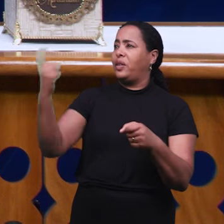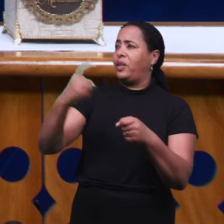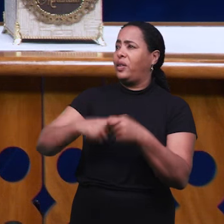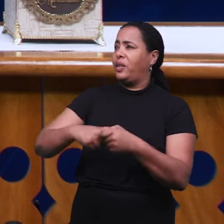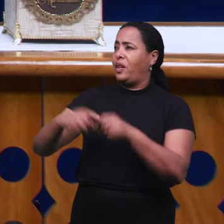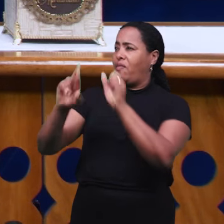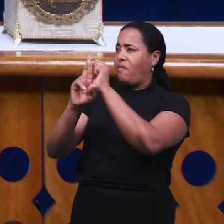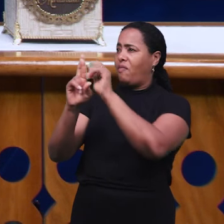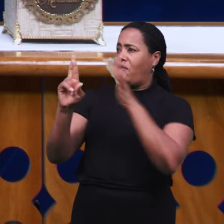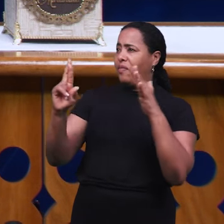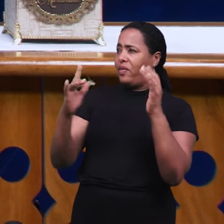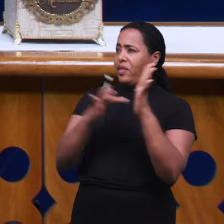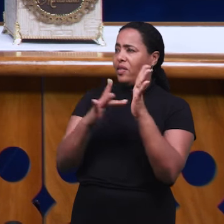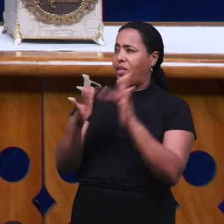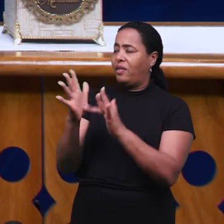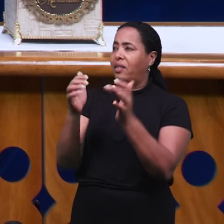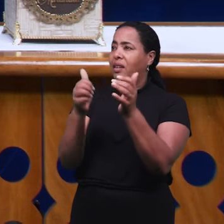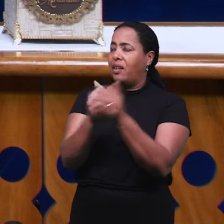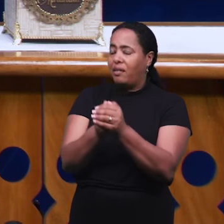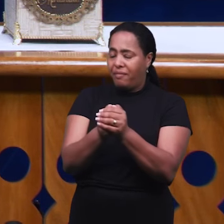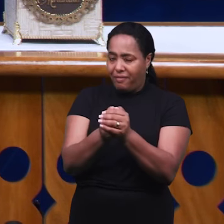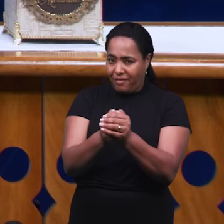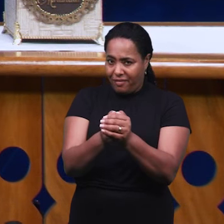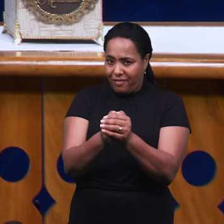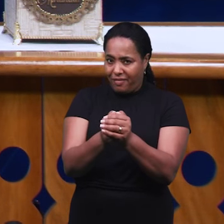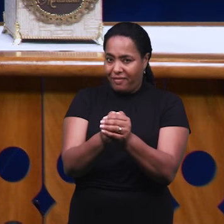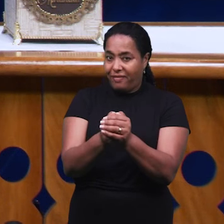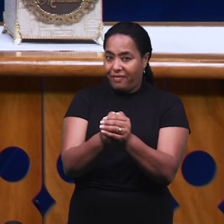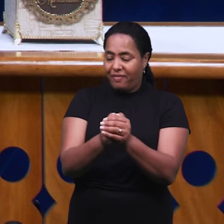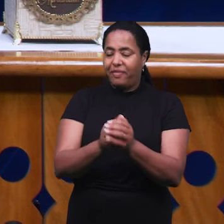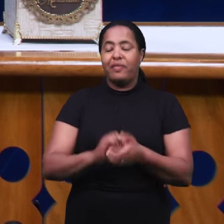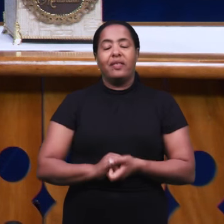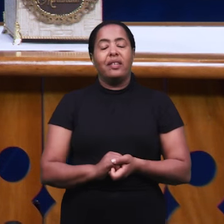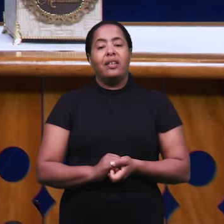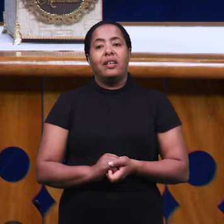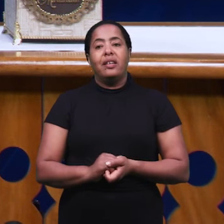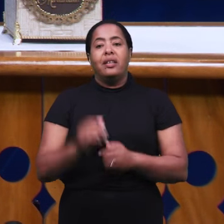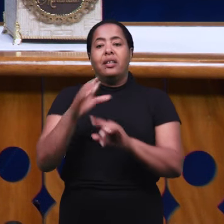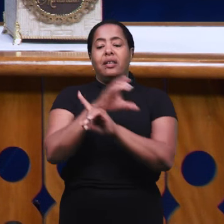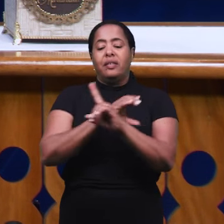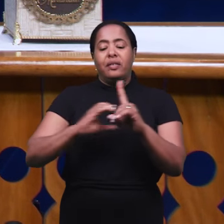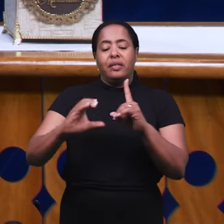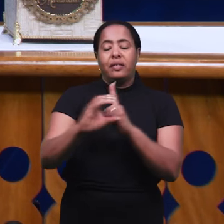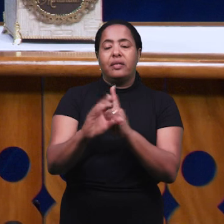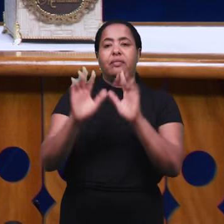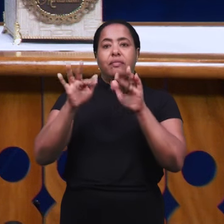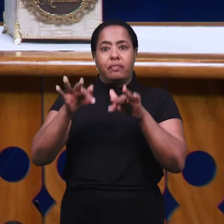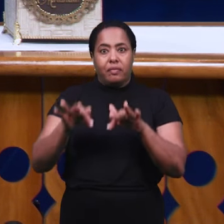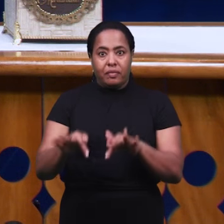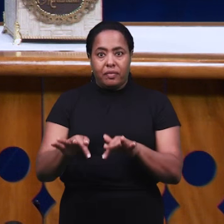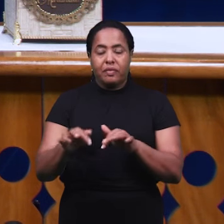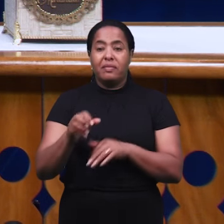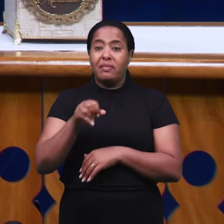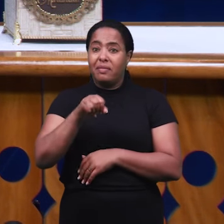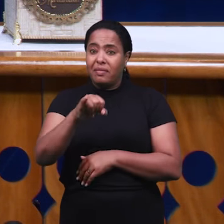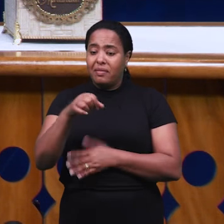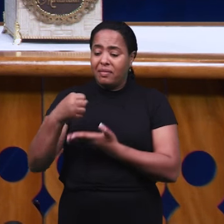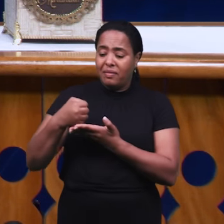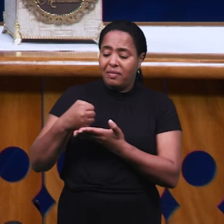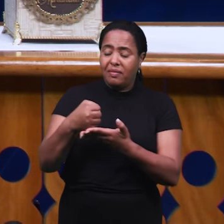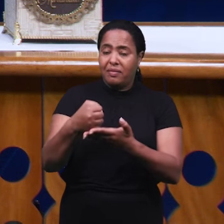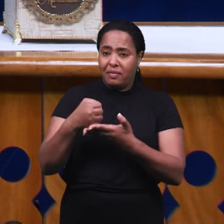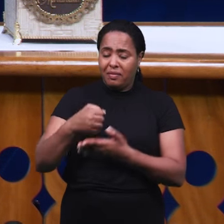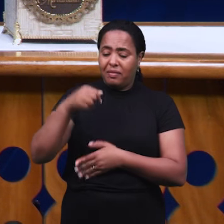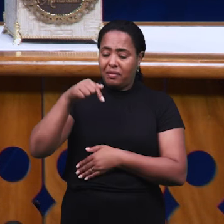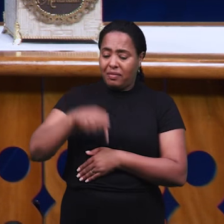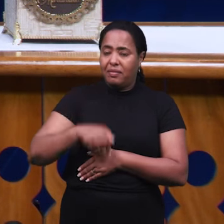vinda gloriosa de Jesus. Amém. O nosso culto está chegando ao fim. Aqueles que querem assistência,